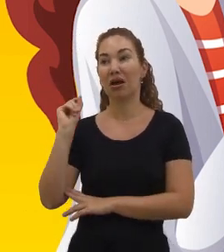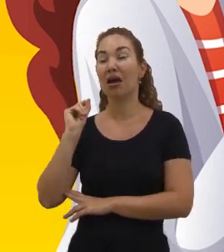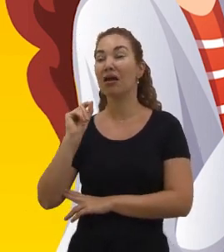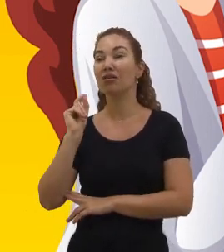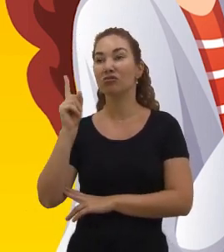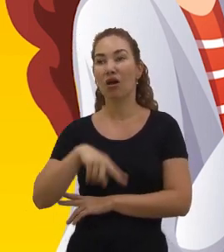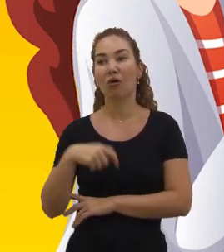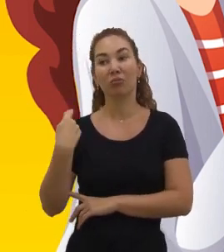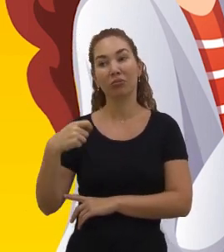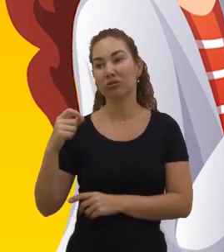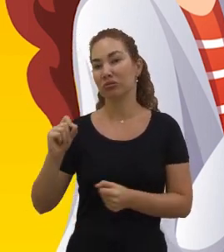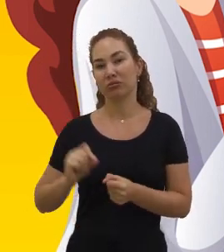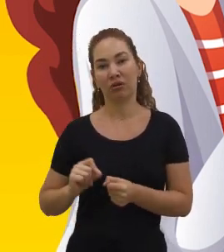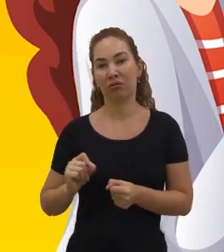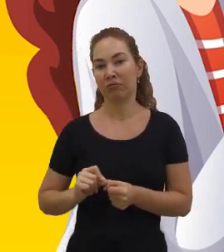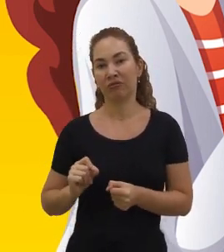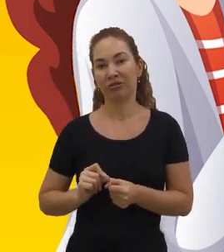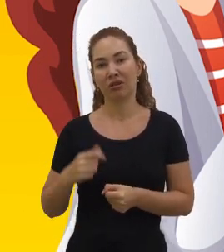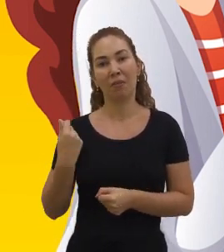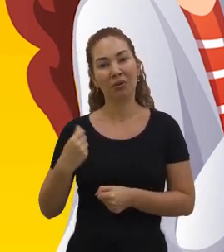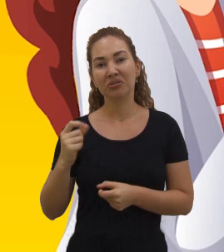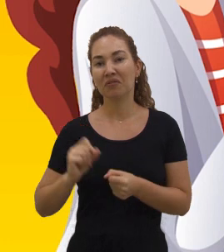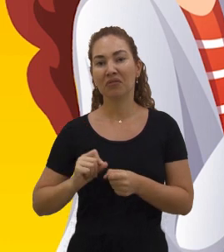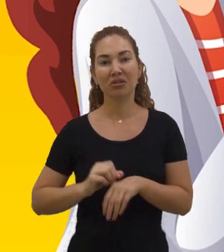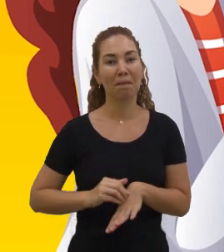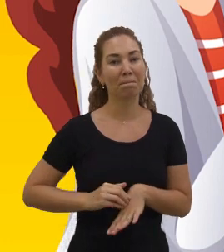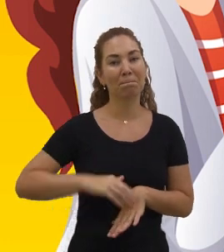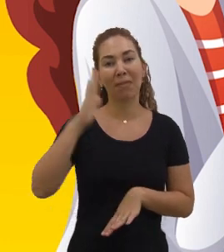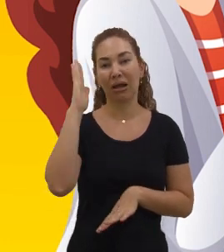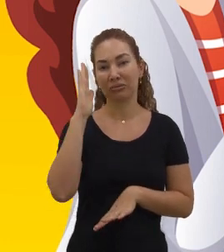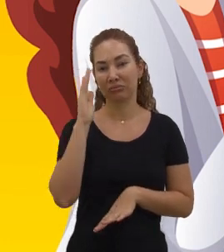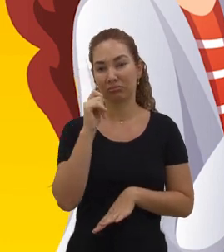em dia por eles. A gente ainda tem muito para fazer, na verdade.